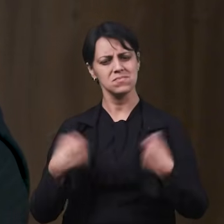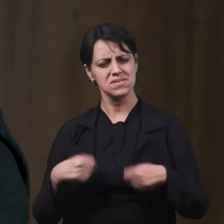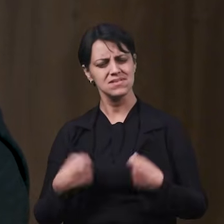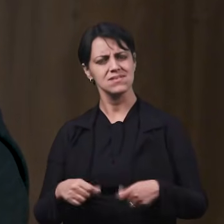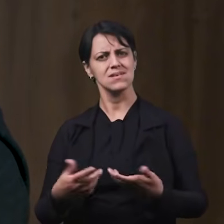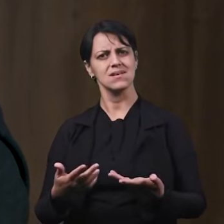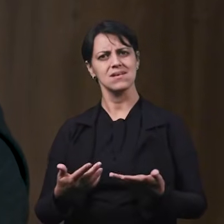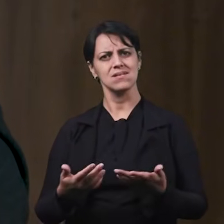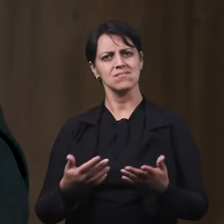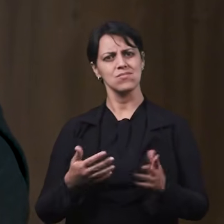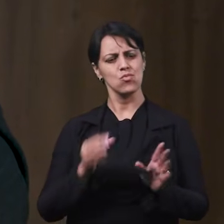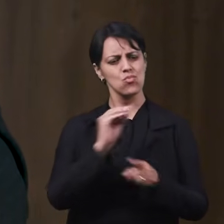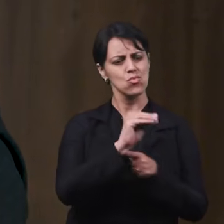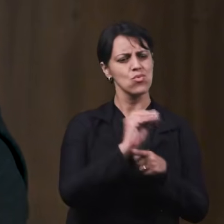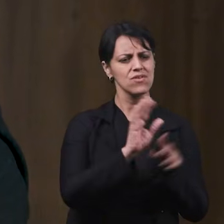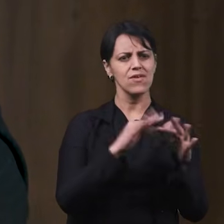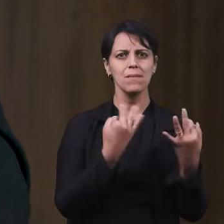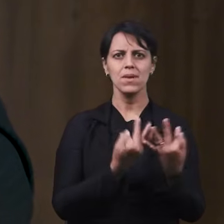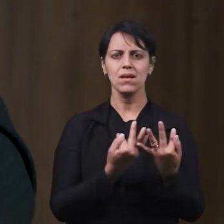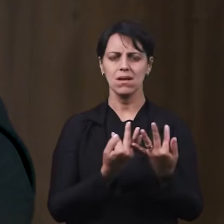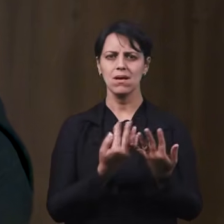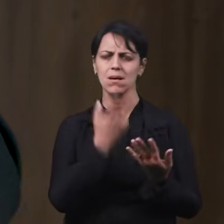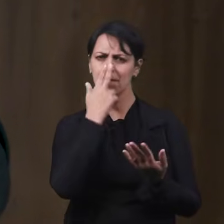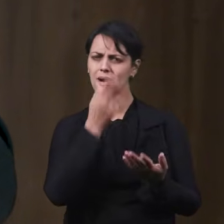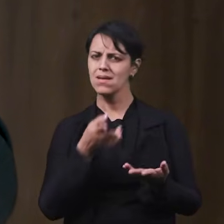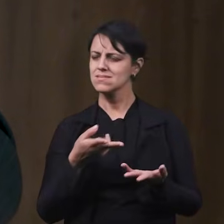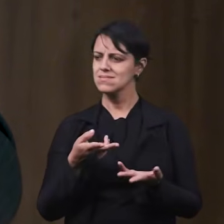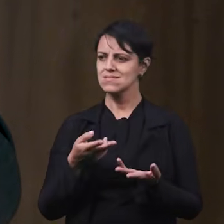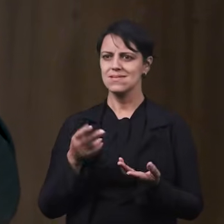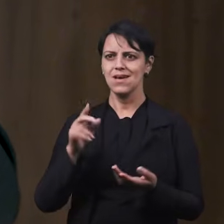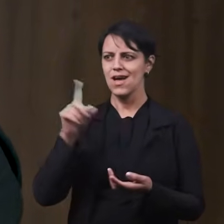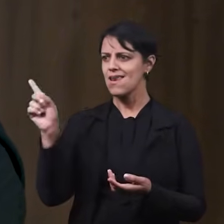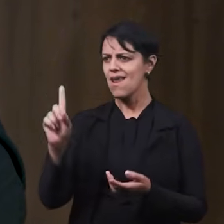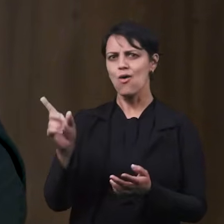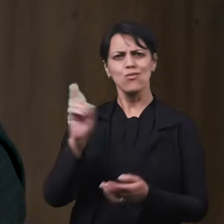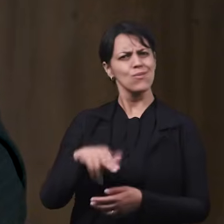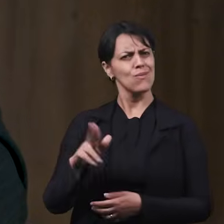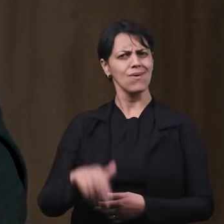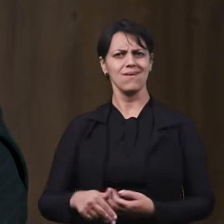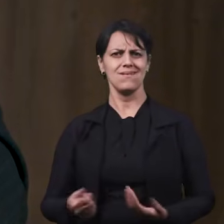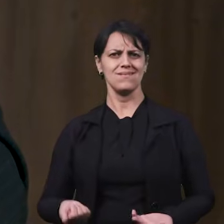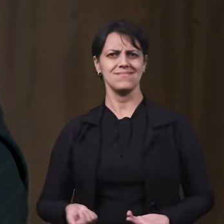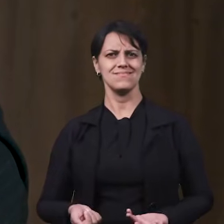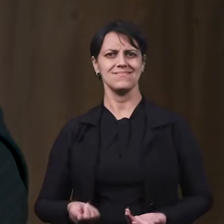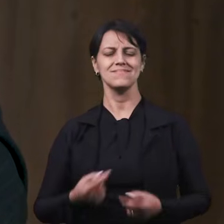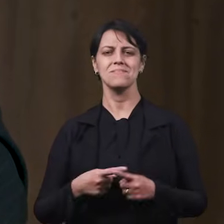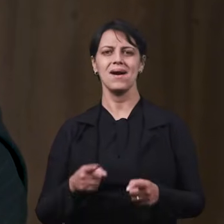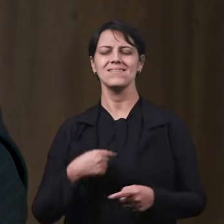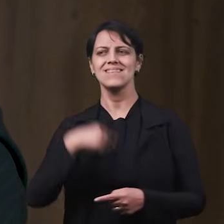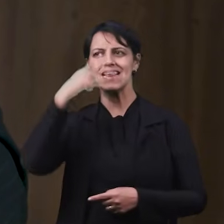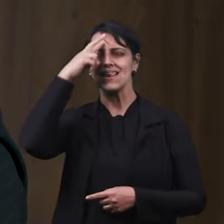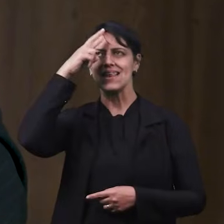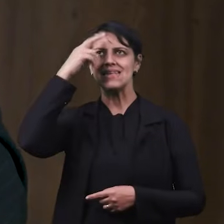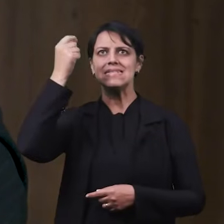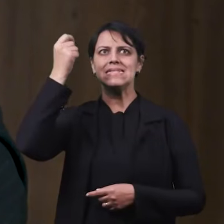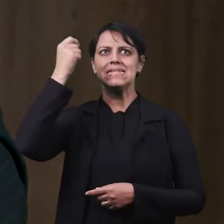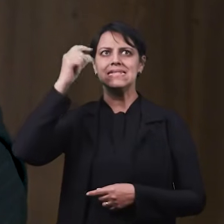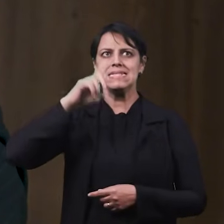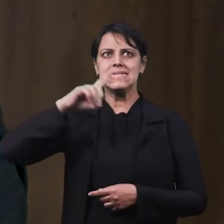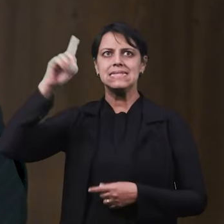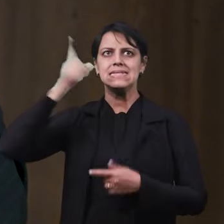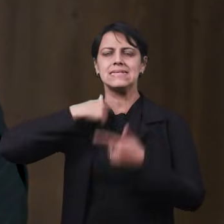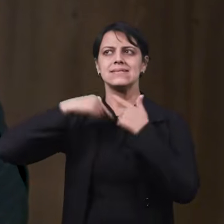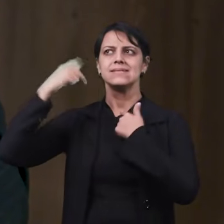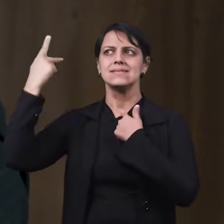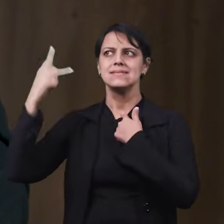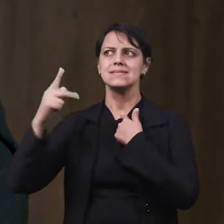o provedor, humanamente falando, era irrecusável. Era irrecusável. Mas ele lembrou primeiro do quê? Do que Deus